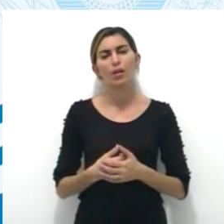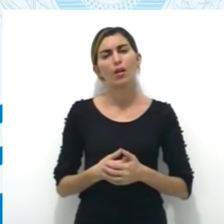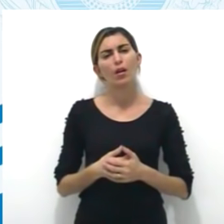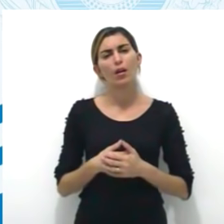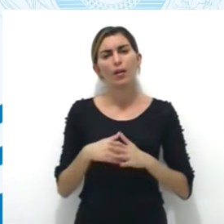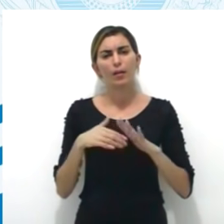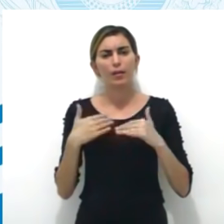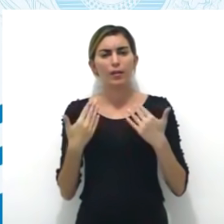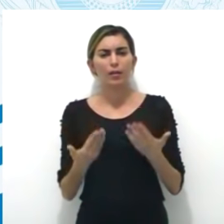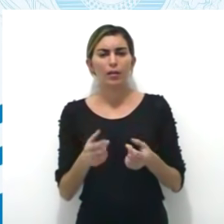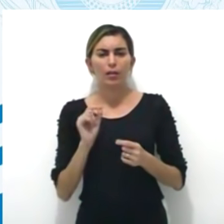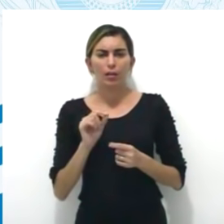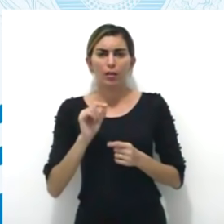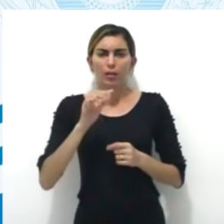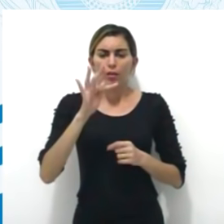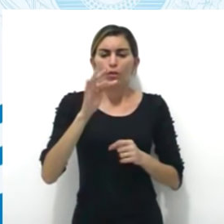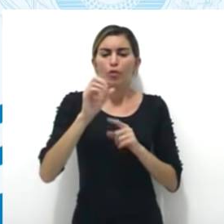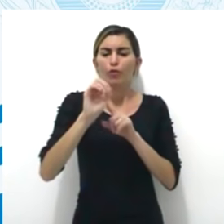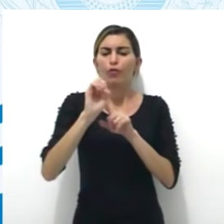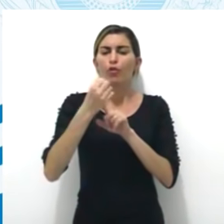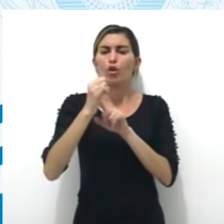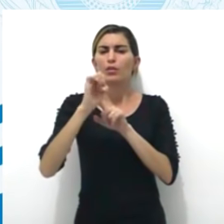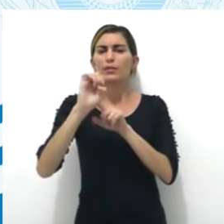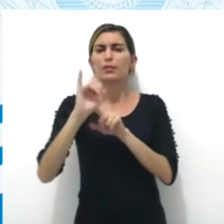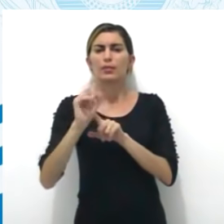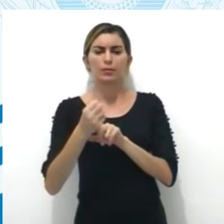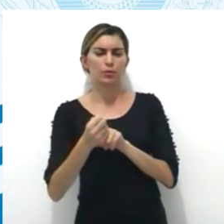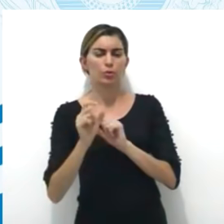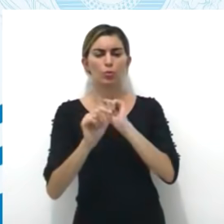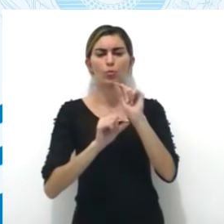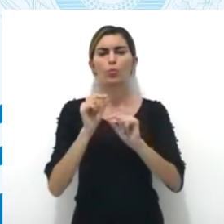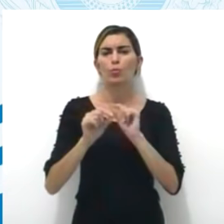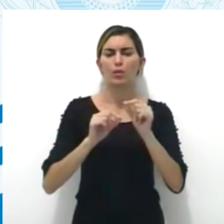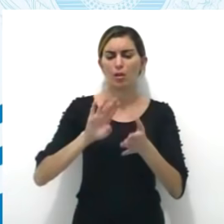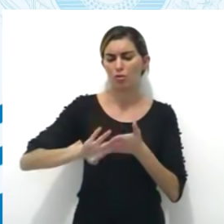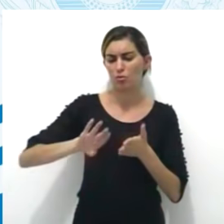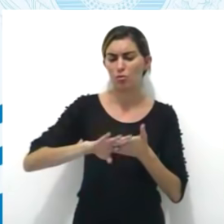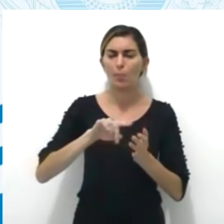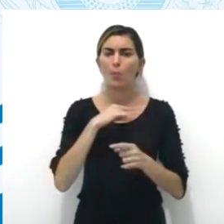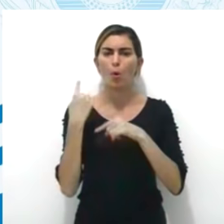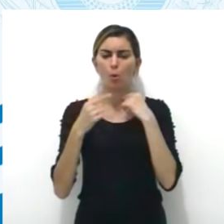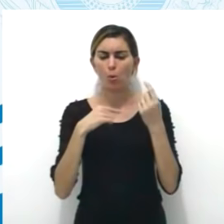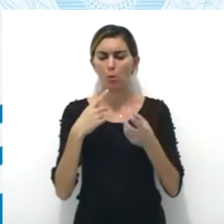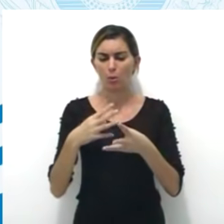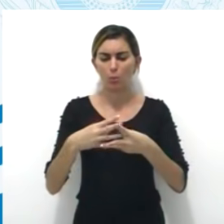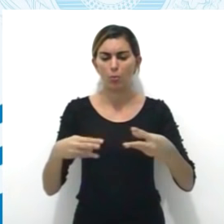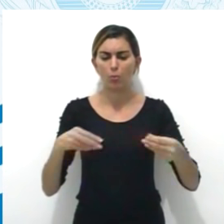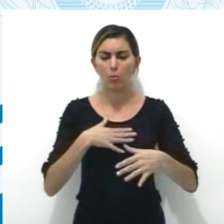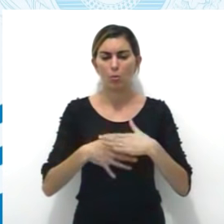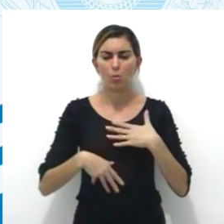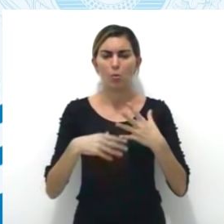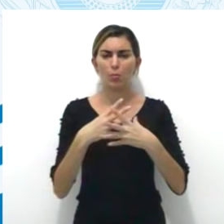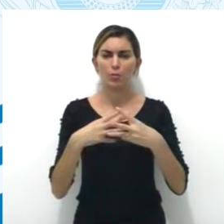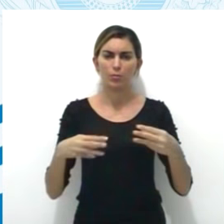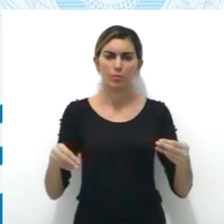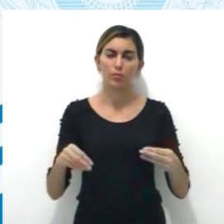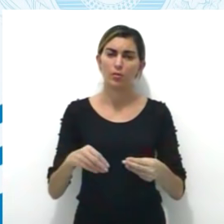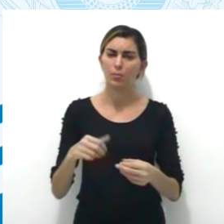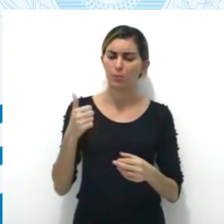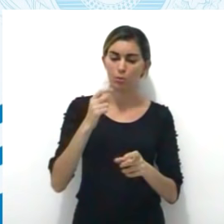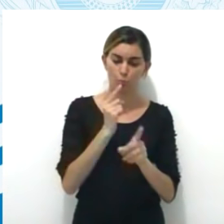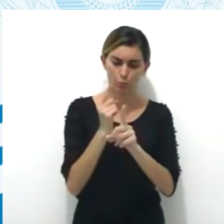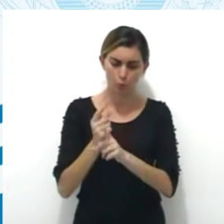fósseis. Então, o que são os fósseis? Ah, professor, fósseis são restos mortais. Então, os fósseis desses primeiros